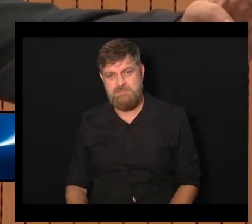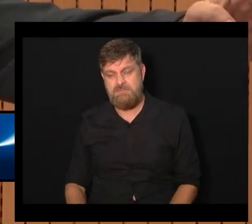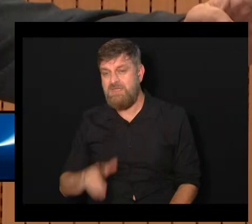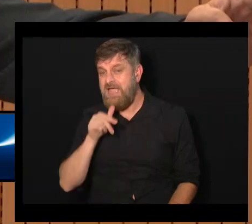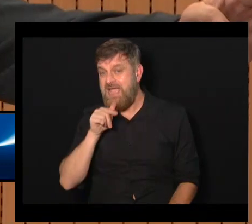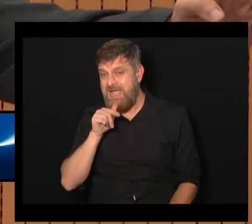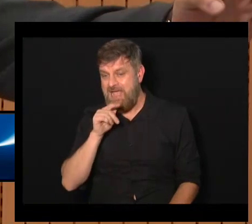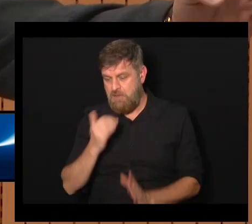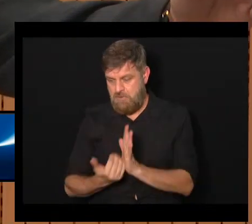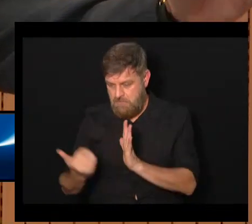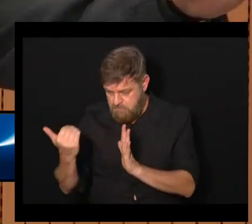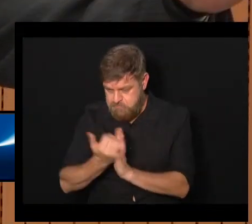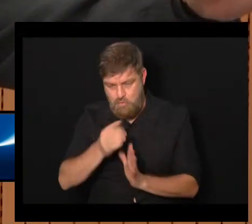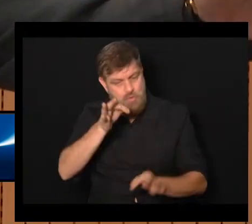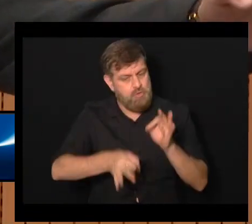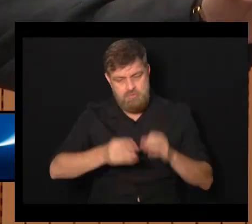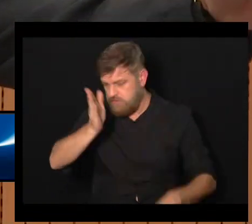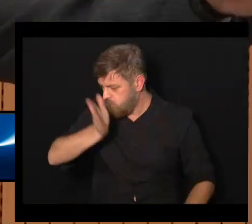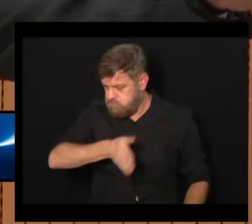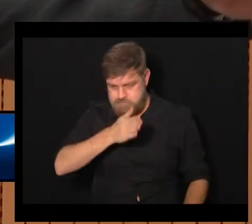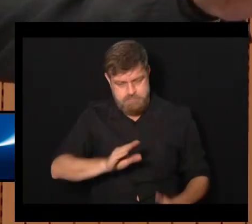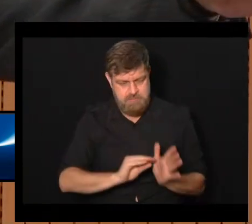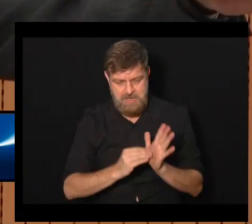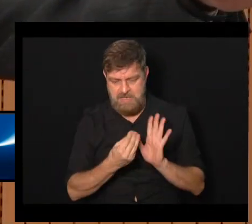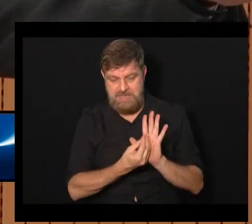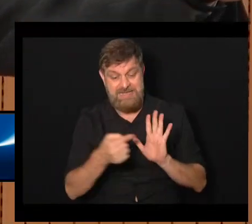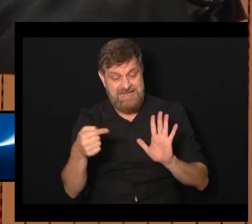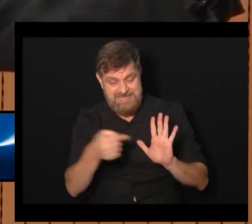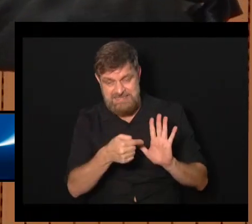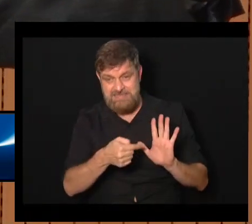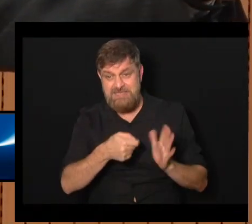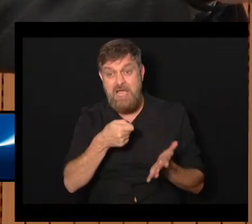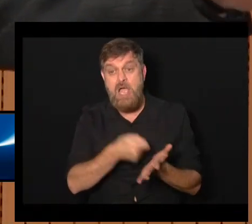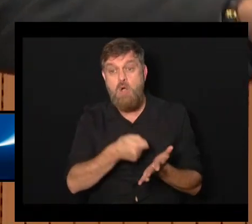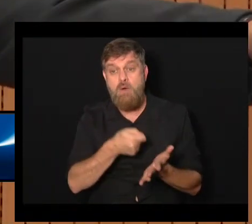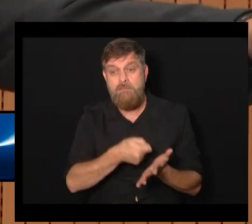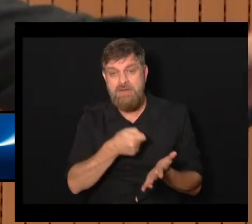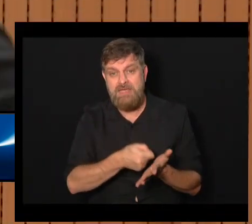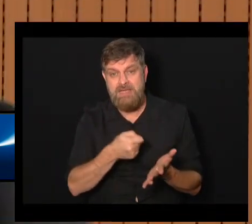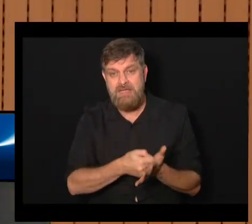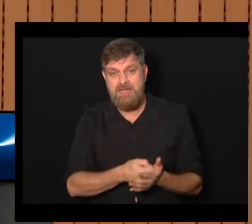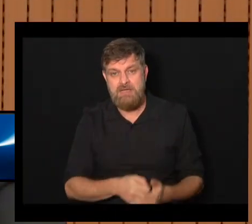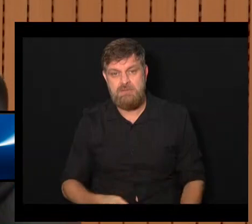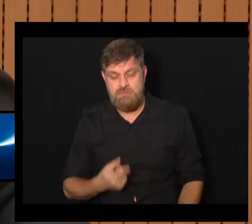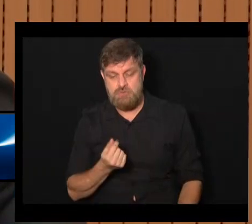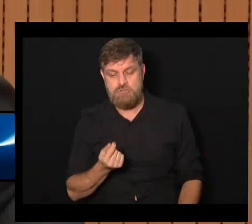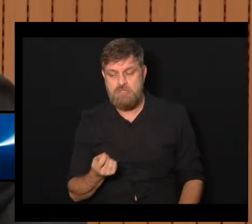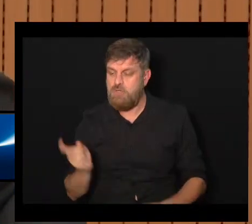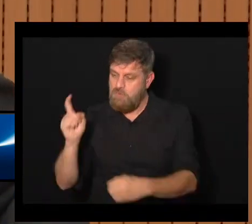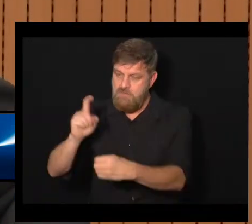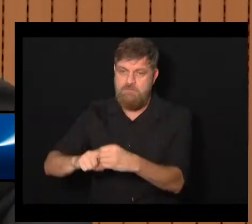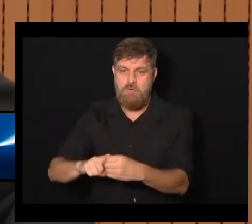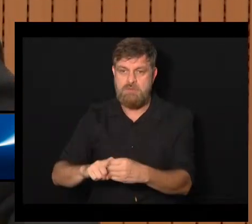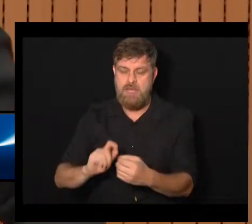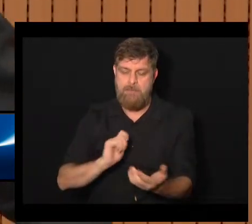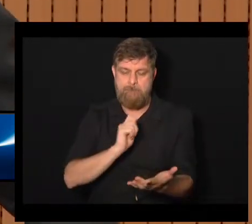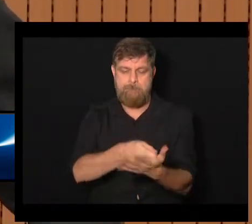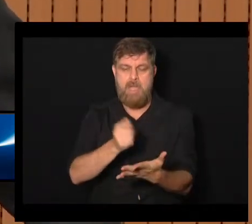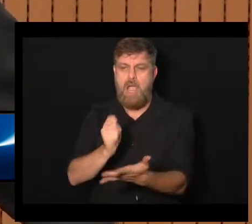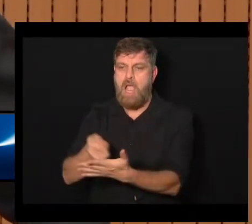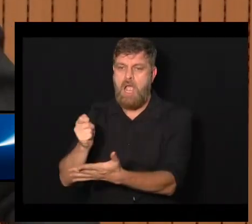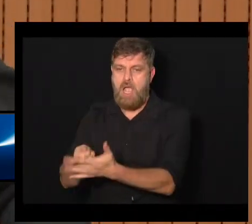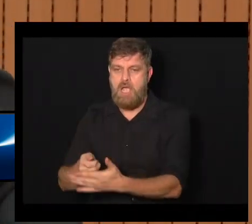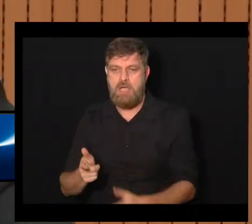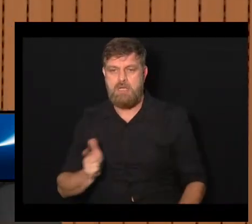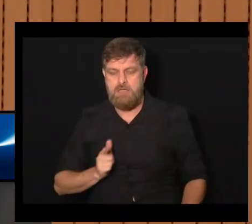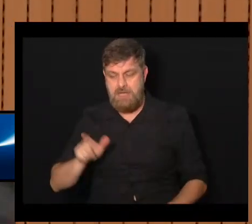água do município, né, em que a Sanasa está sendo obrigada a preparar o ressarcimento dos usuários